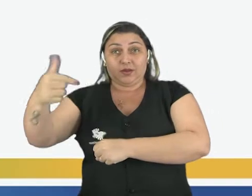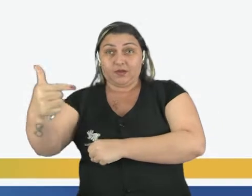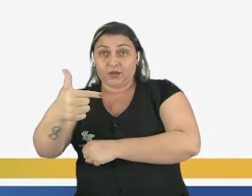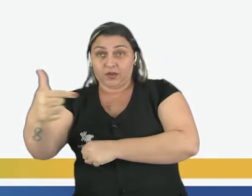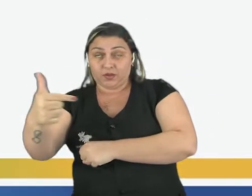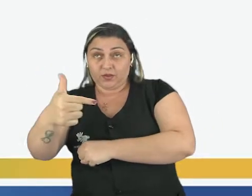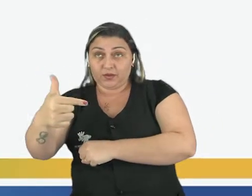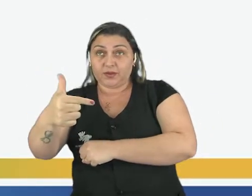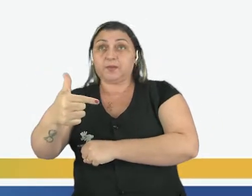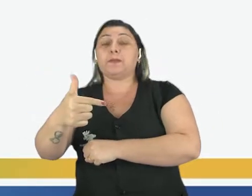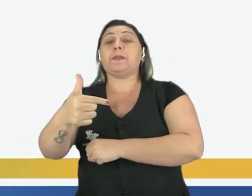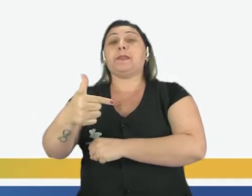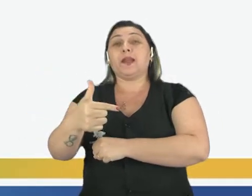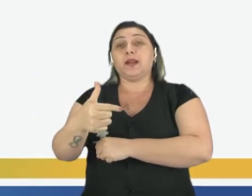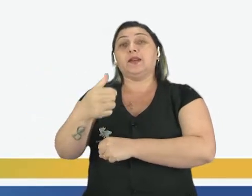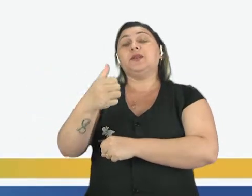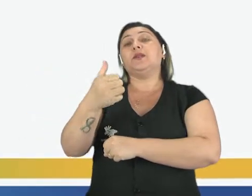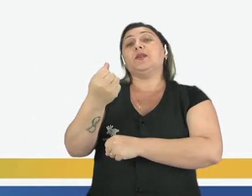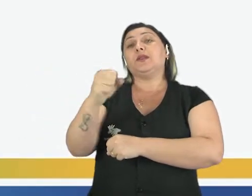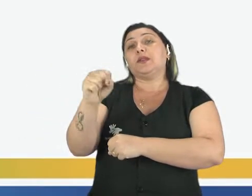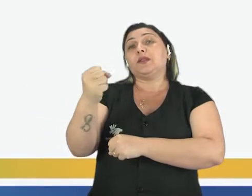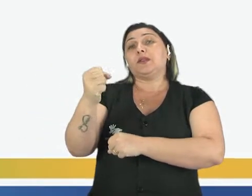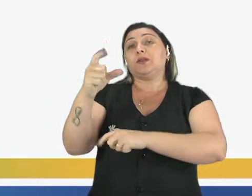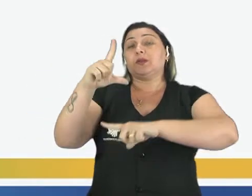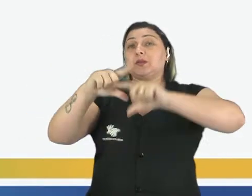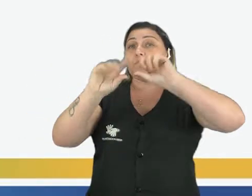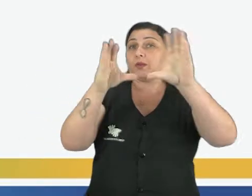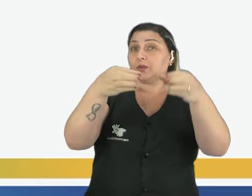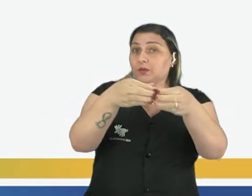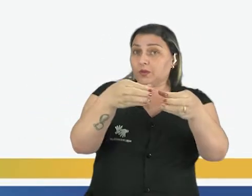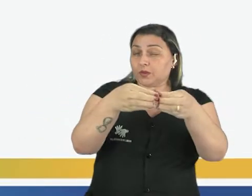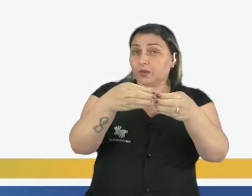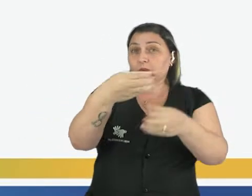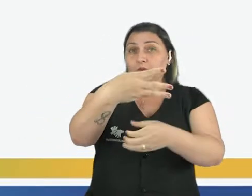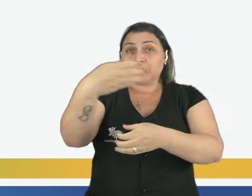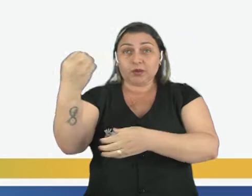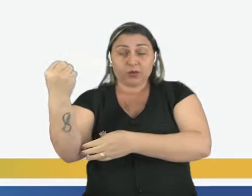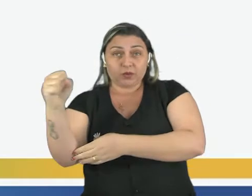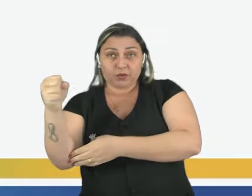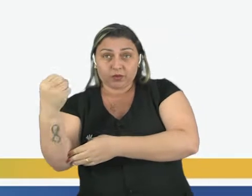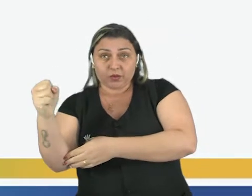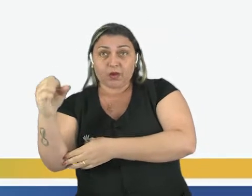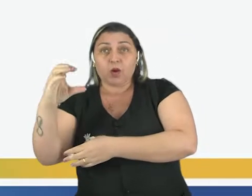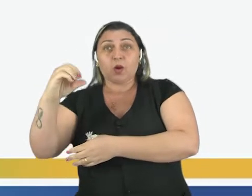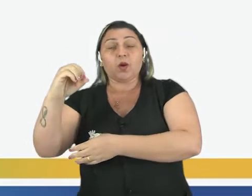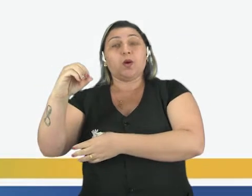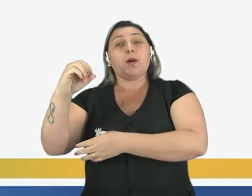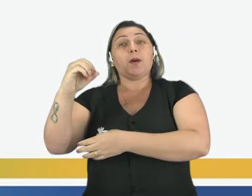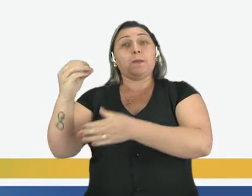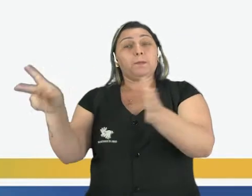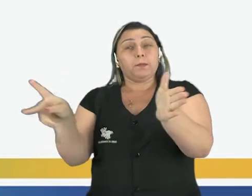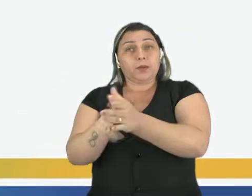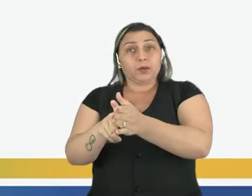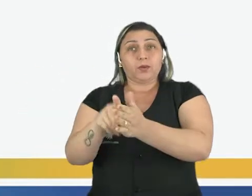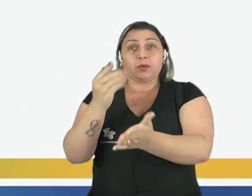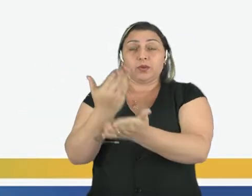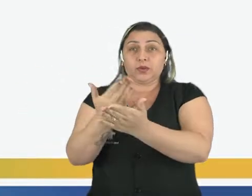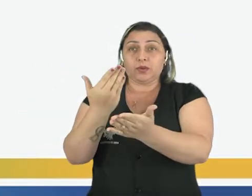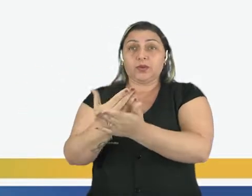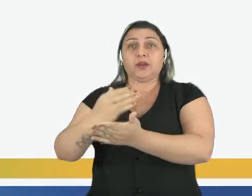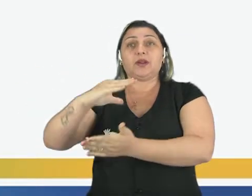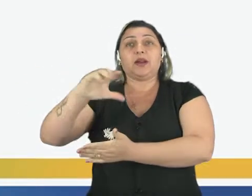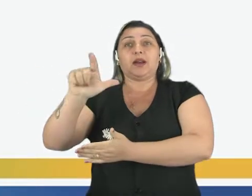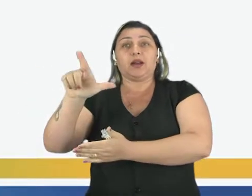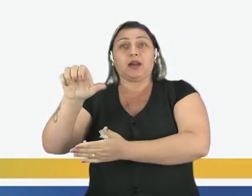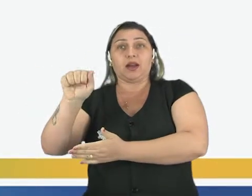1922. As 88 constelações, das quais 48 são oriundas dos estudos de Cláudio